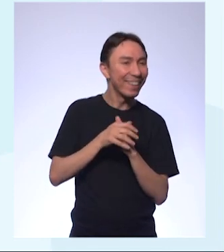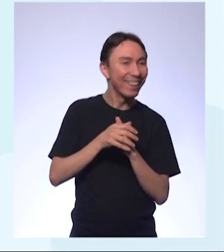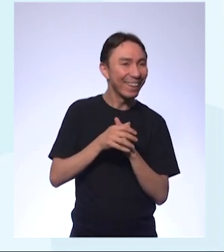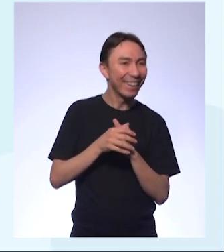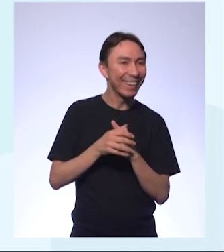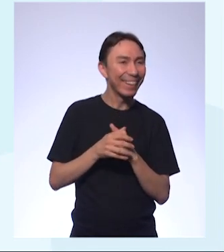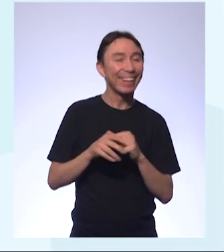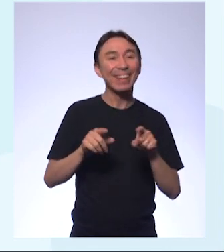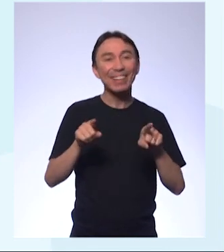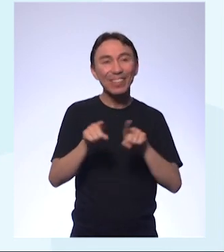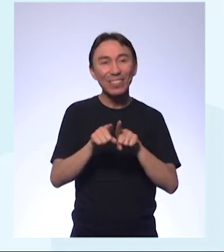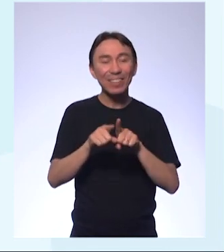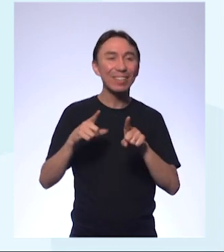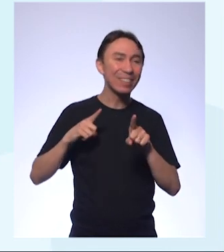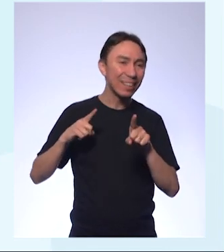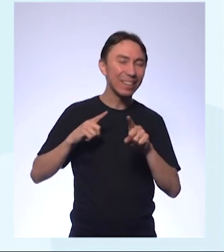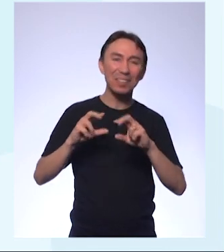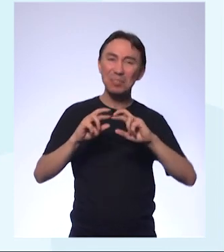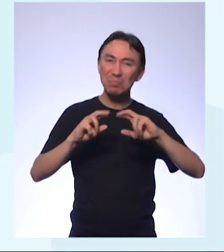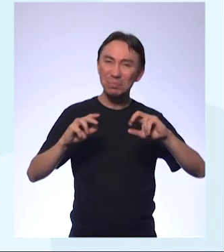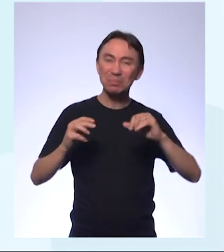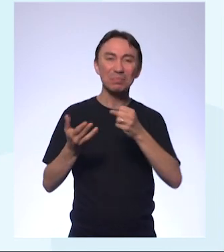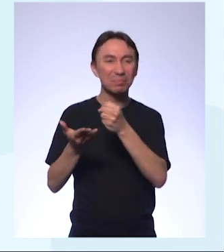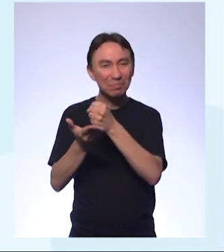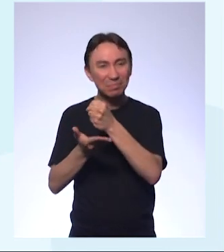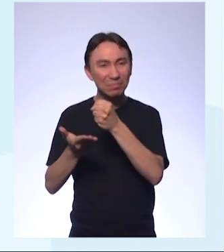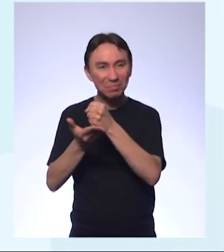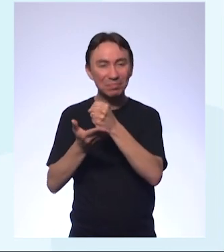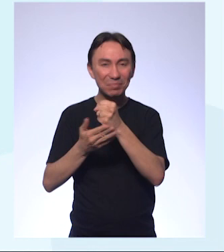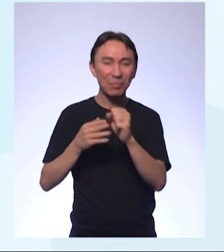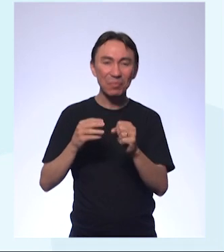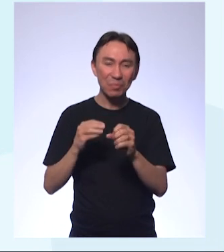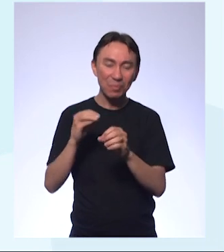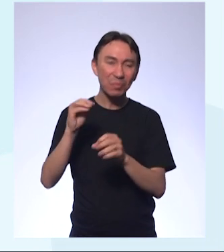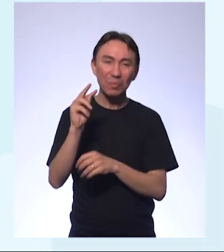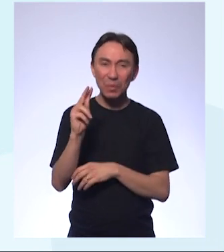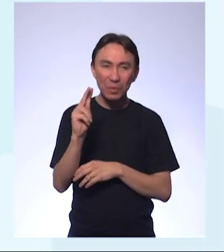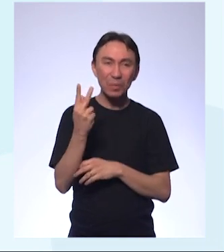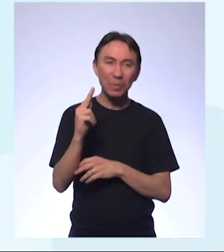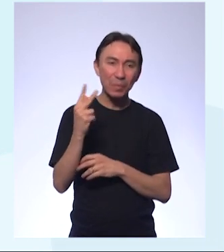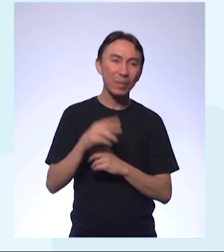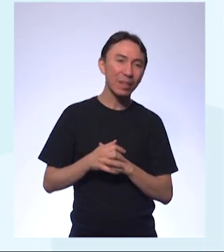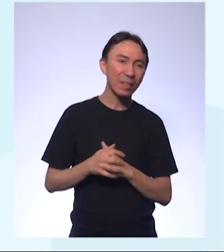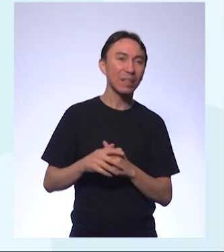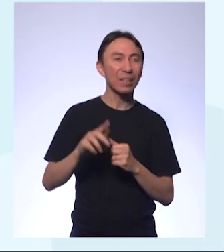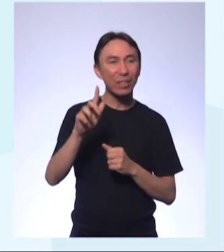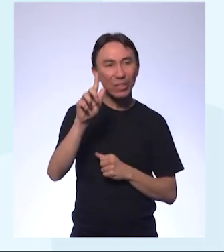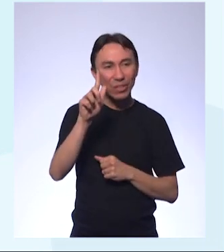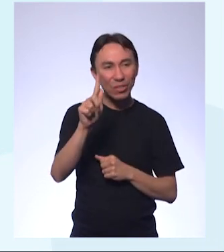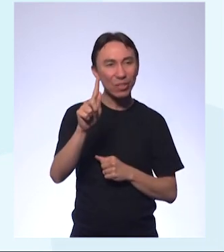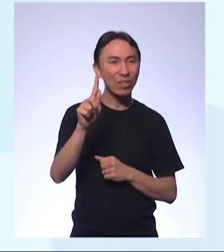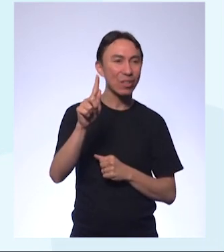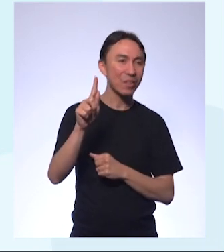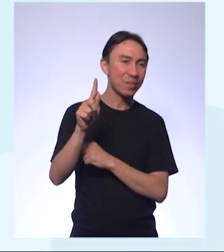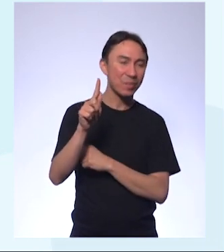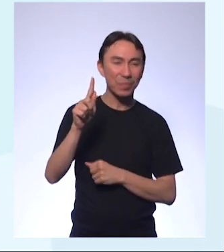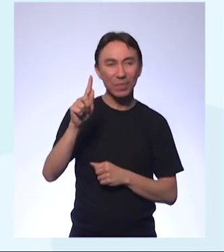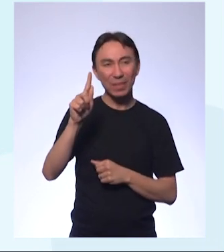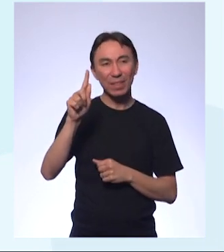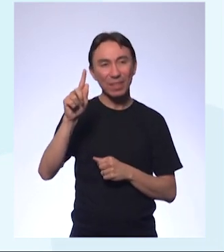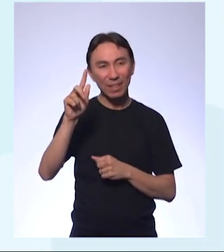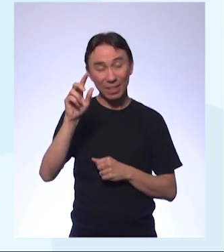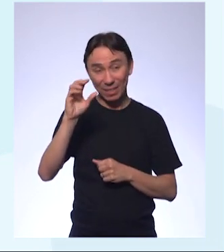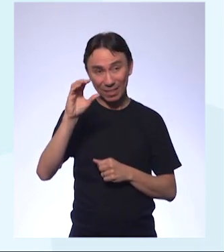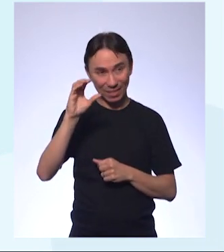a gente tem as bases nitrogenadas, tá? As bases nitrogenadas, que são a guanina, a adenina, a timina e